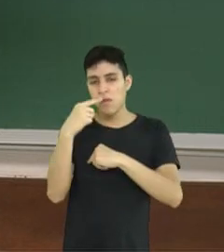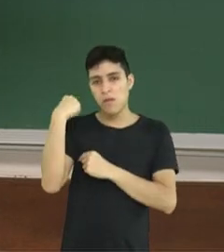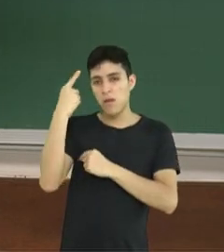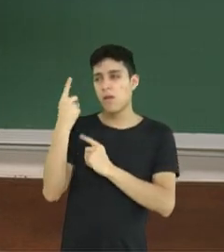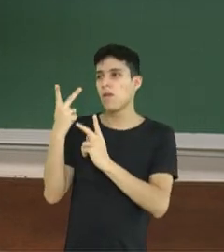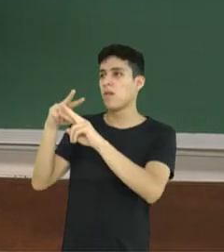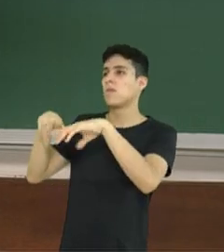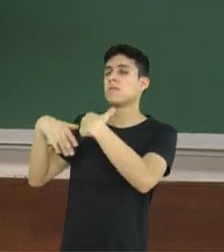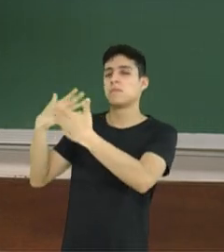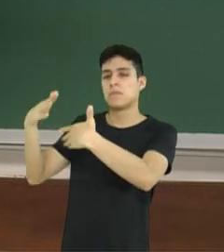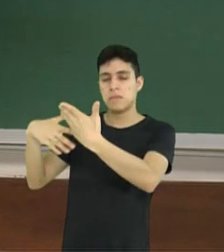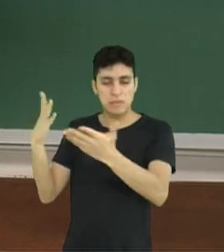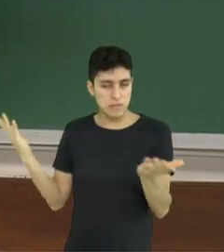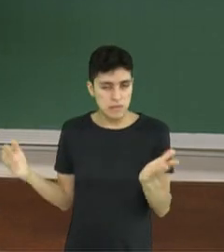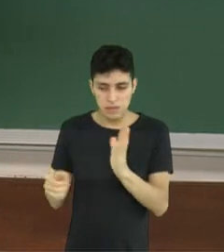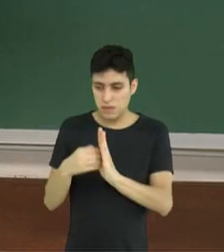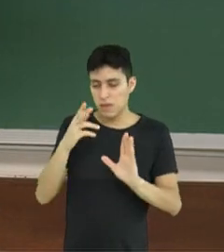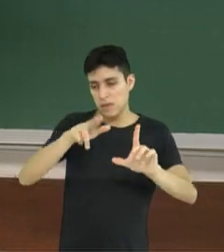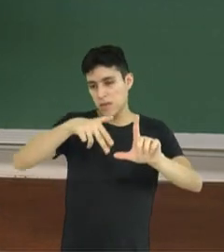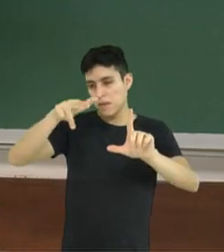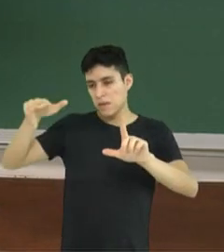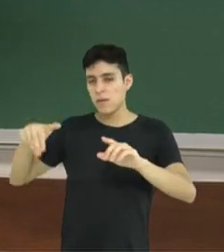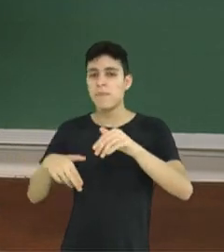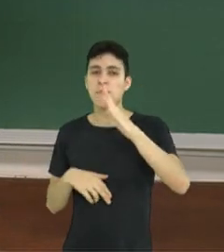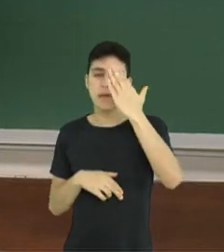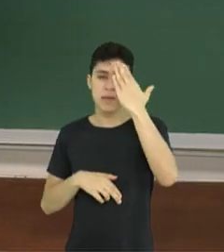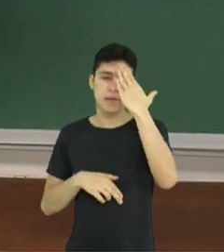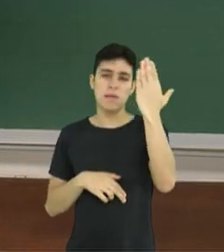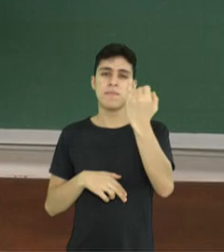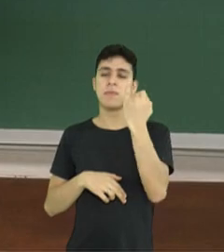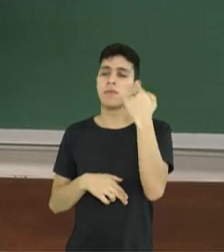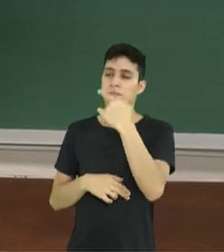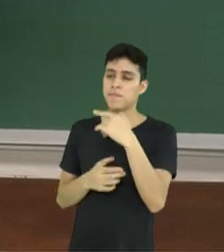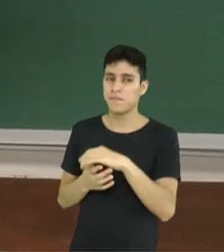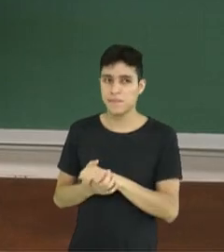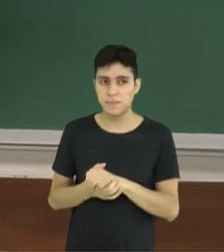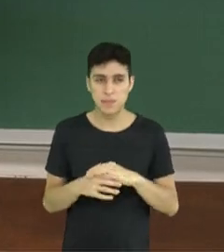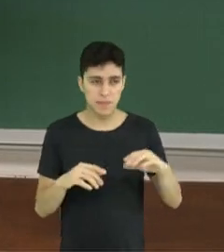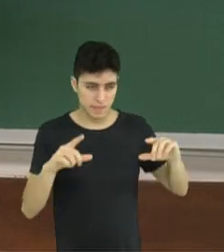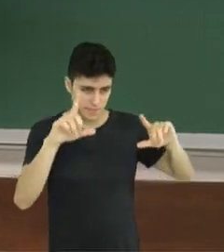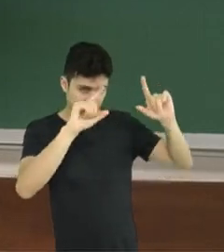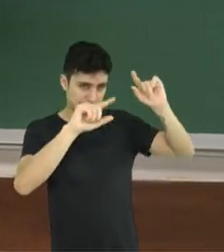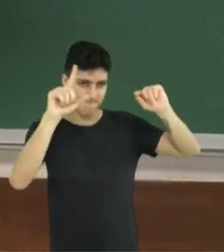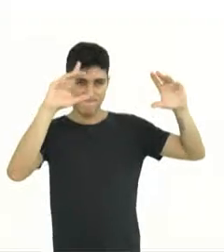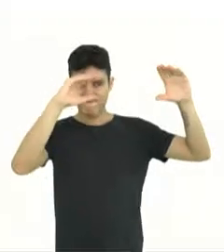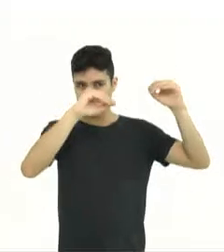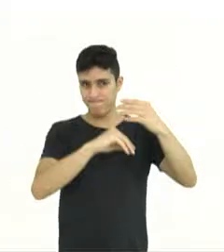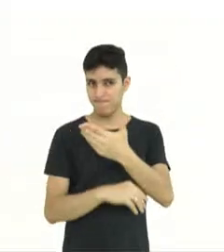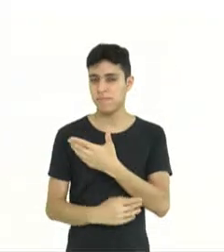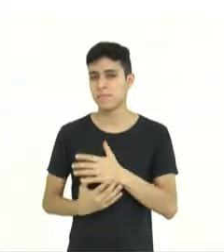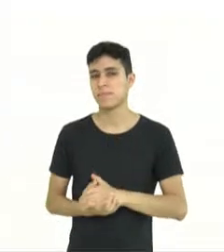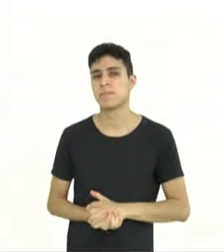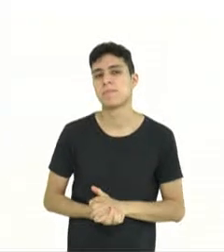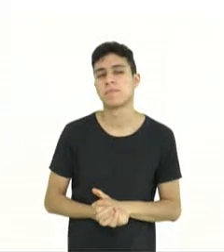internado fez a maioria de suas obras uma obra mais importante aqui né A Noite Estrelada de muitos deve gostar muito de